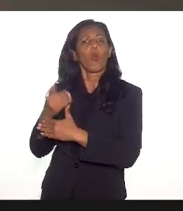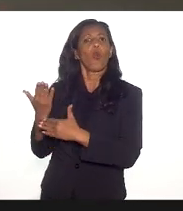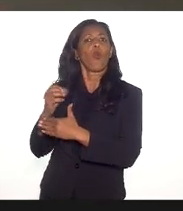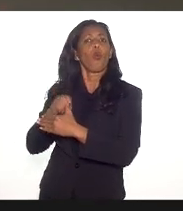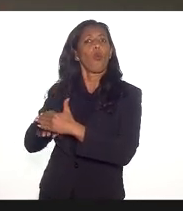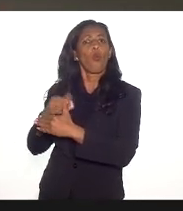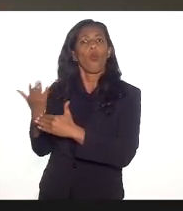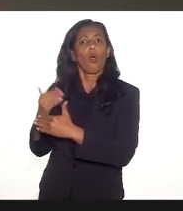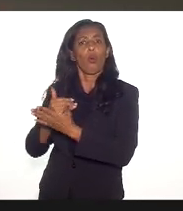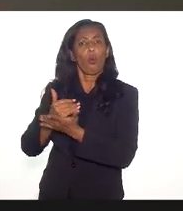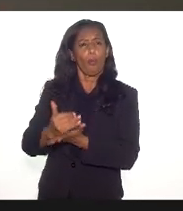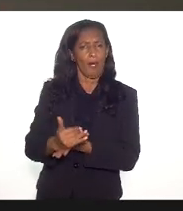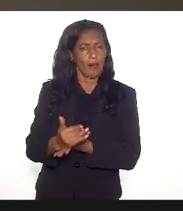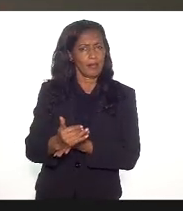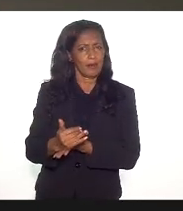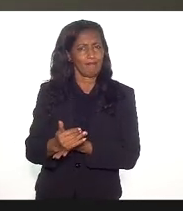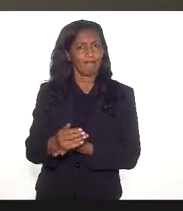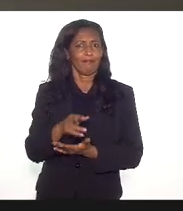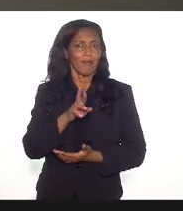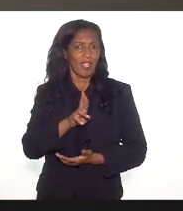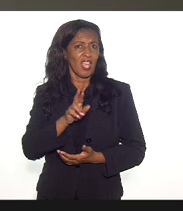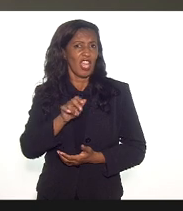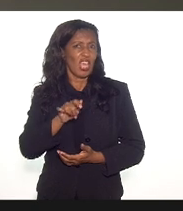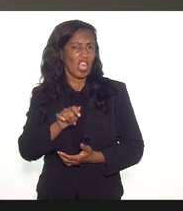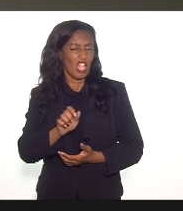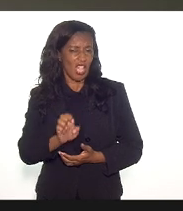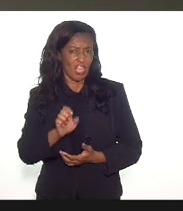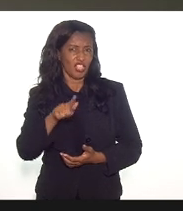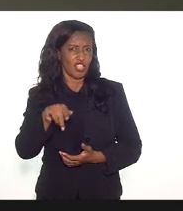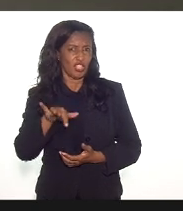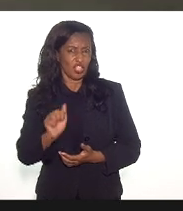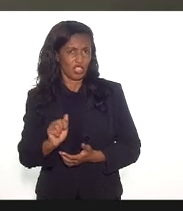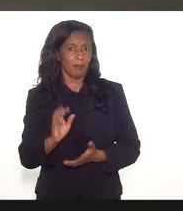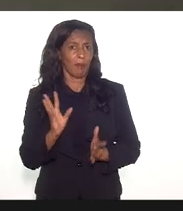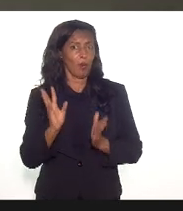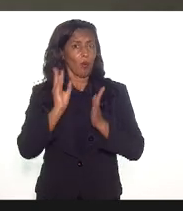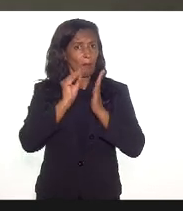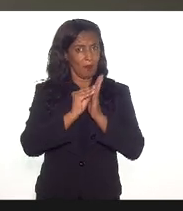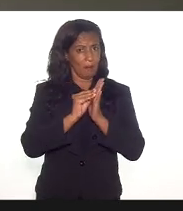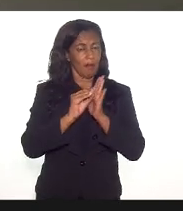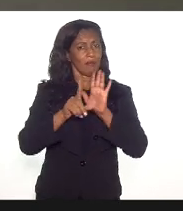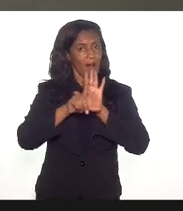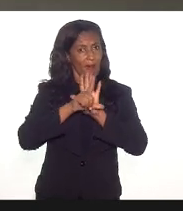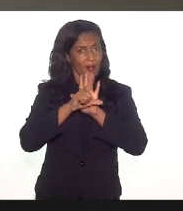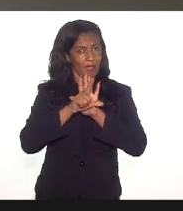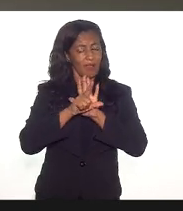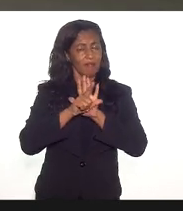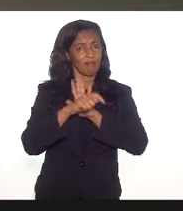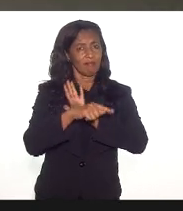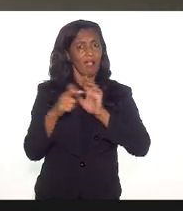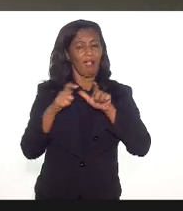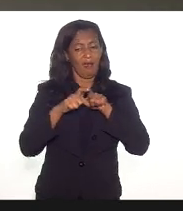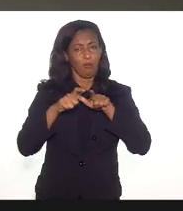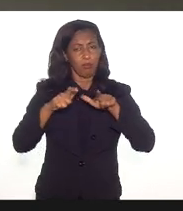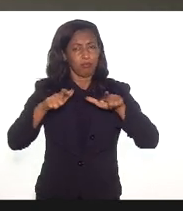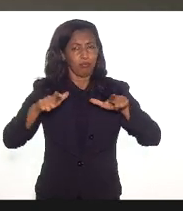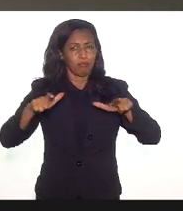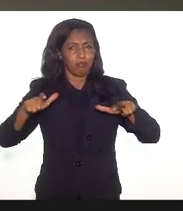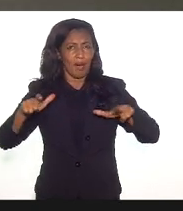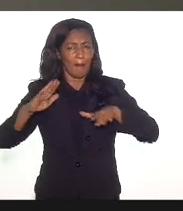dessa construção e o regime, sobretudo a Lei Complementar 178, permitiu um crescimento